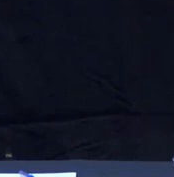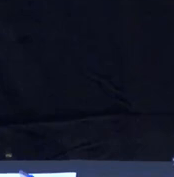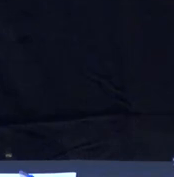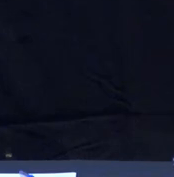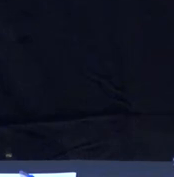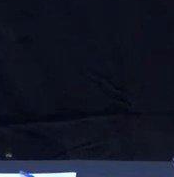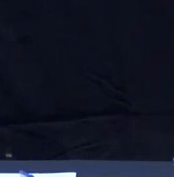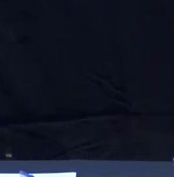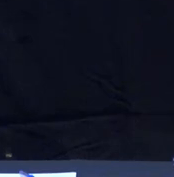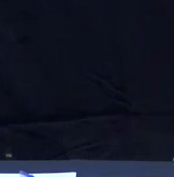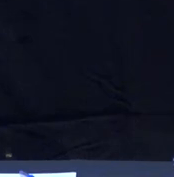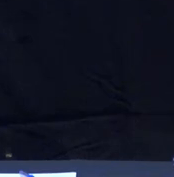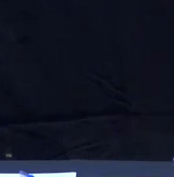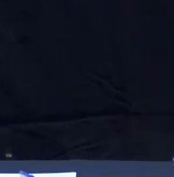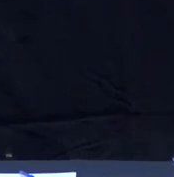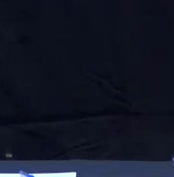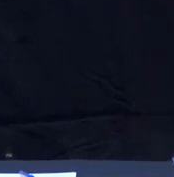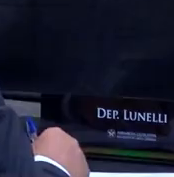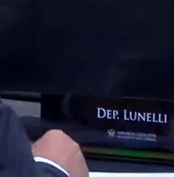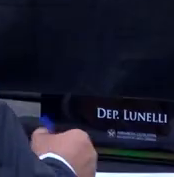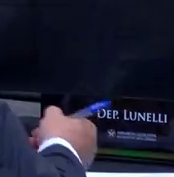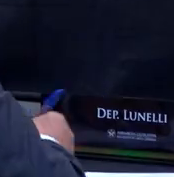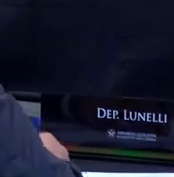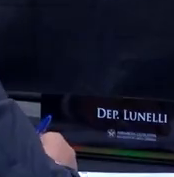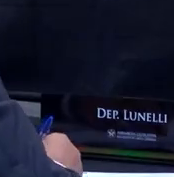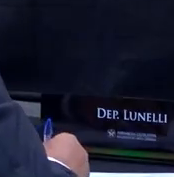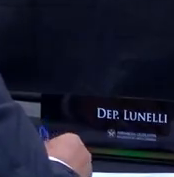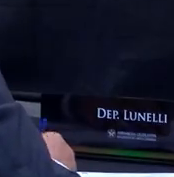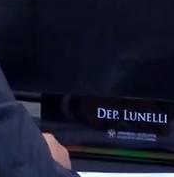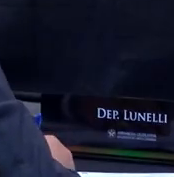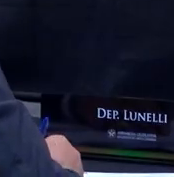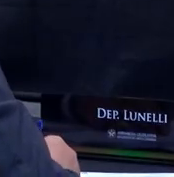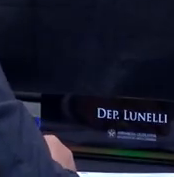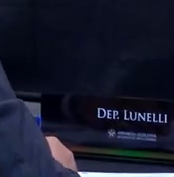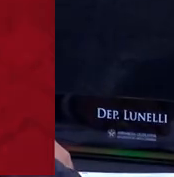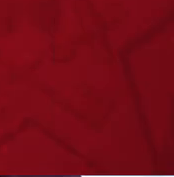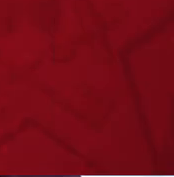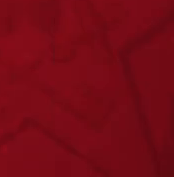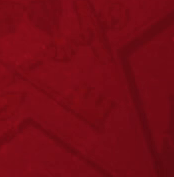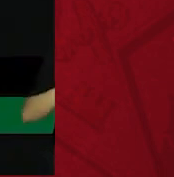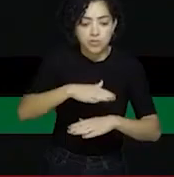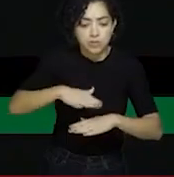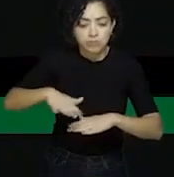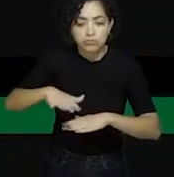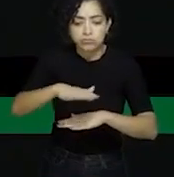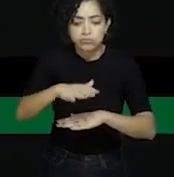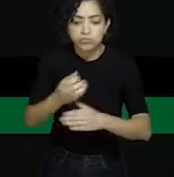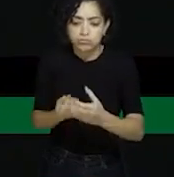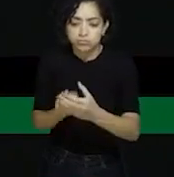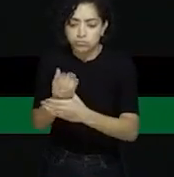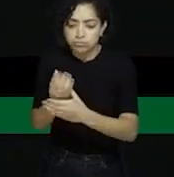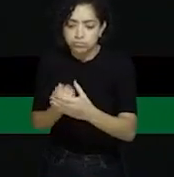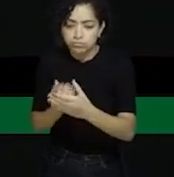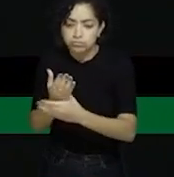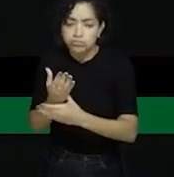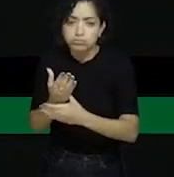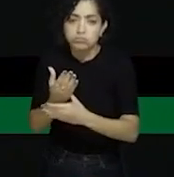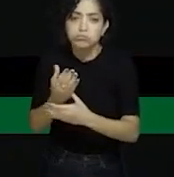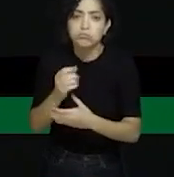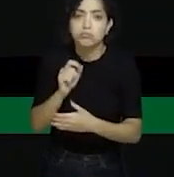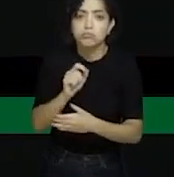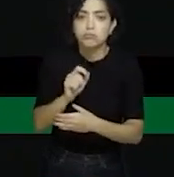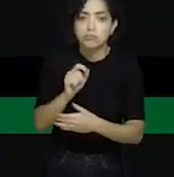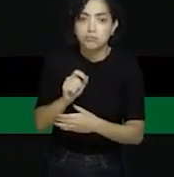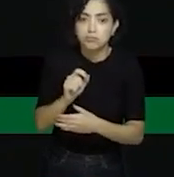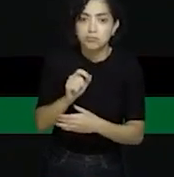Ainda, convidou os parlamentares a conhecerem mais a fundo o quintal produtivo. Os quintais produtivos, para quem